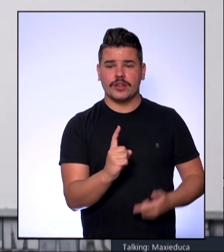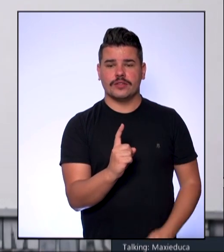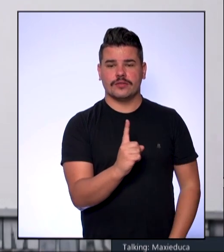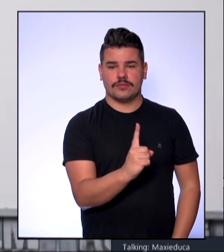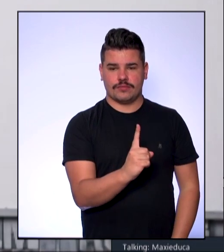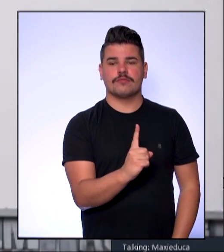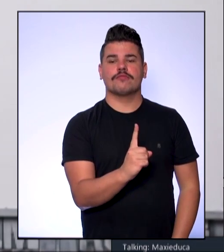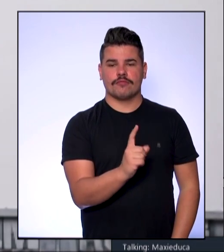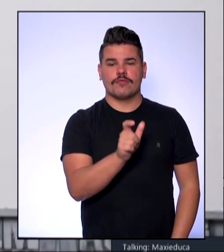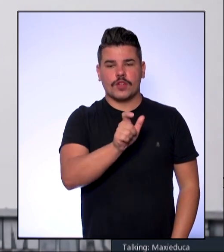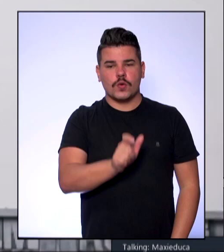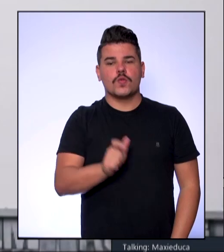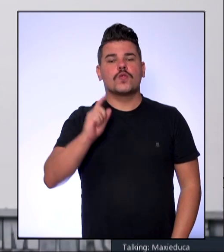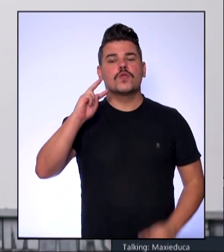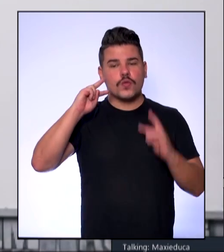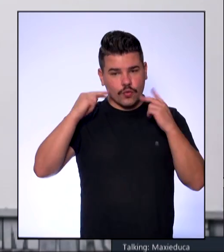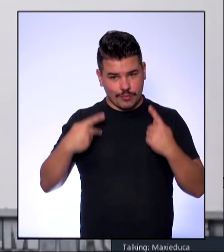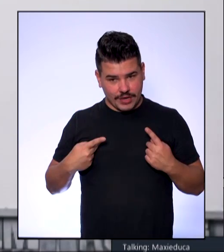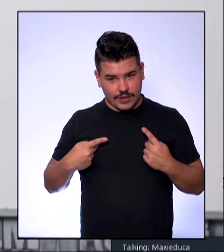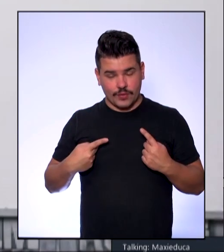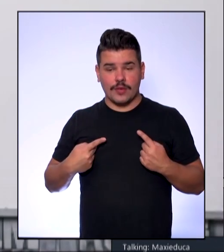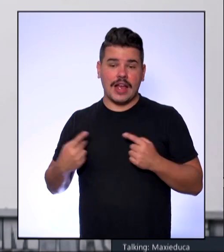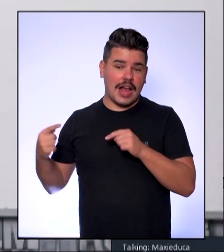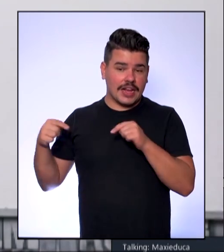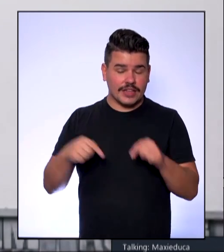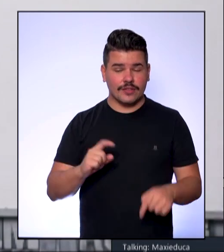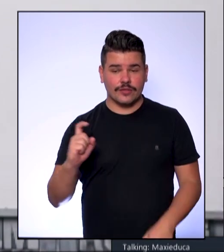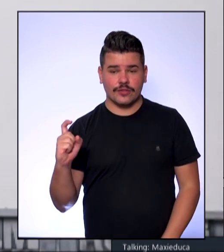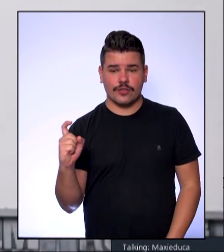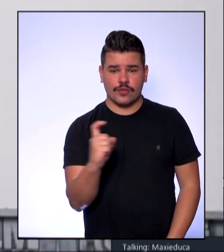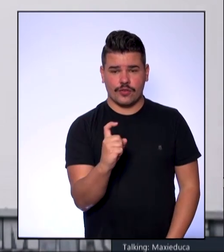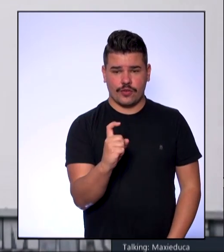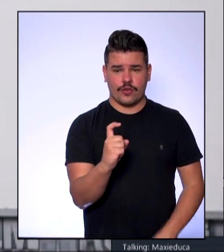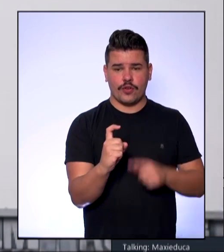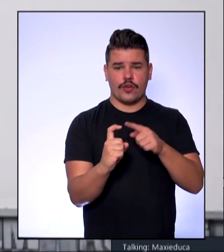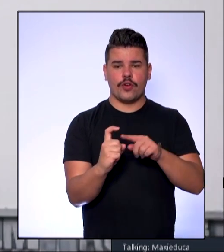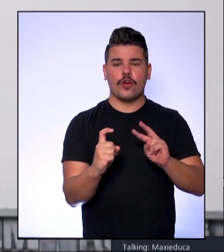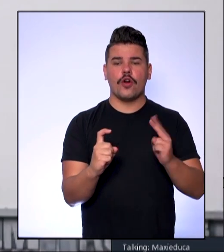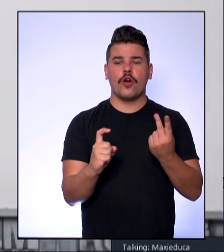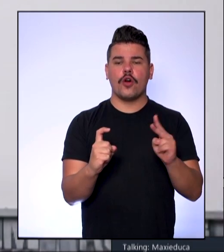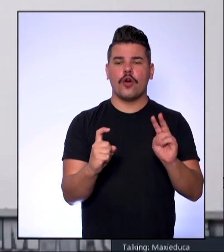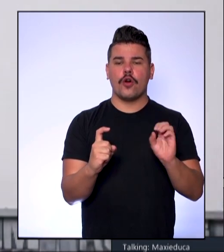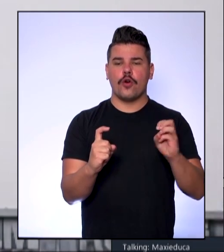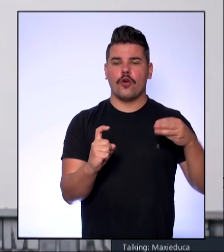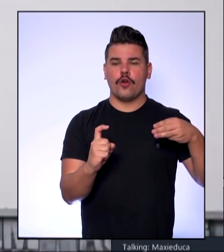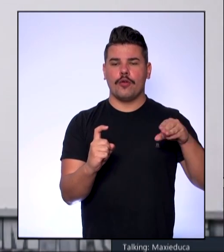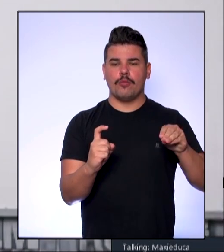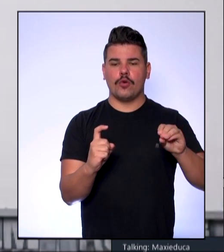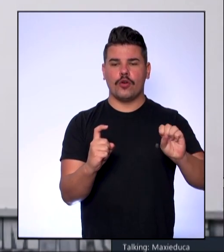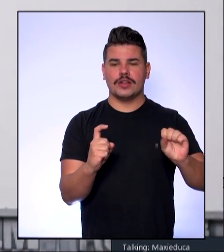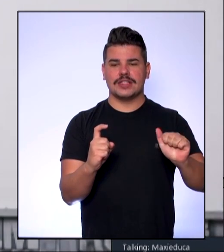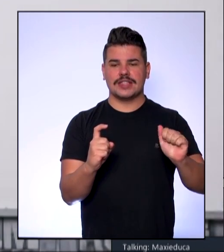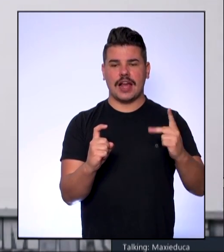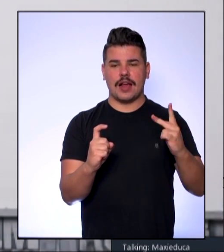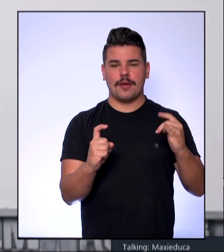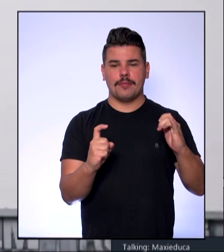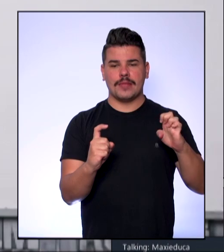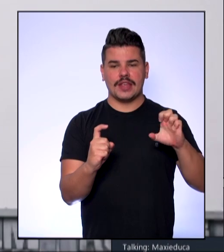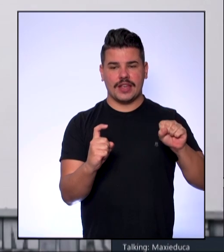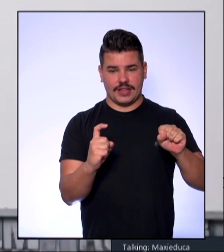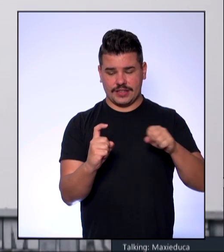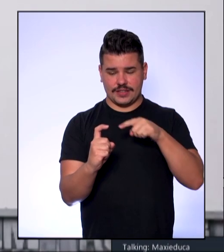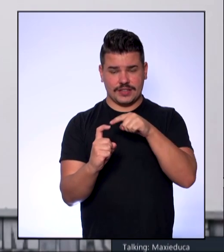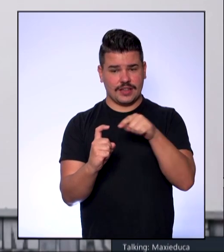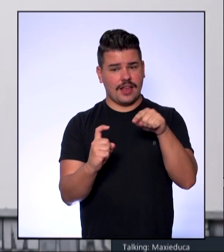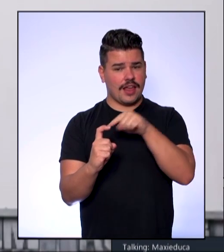só vieram para cá os Homo sapiens, tá? Que é uma evolução desse hominídeo. É o nosso ancestral,